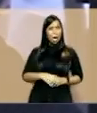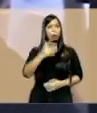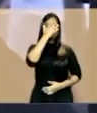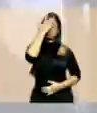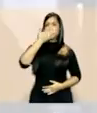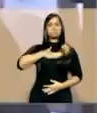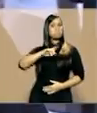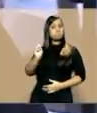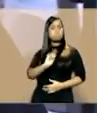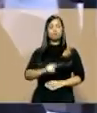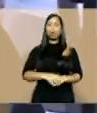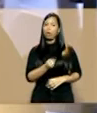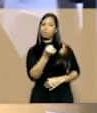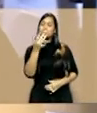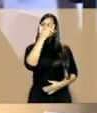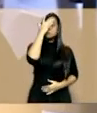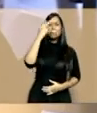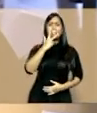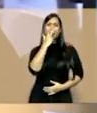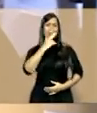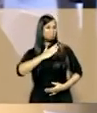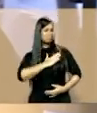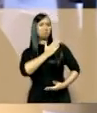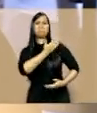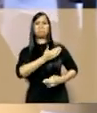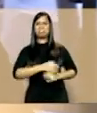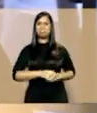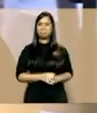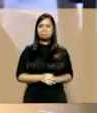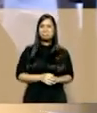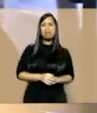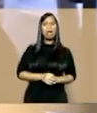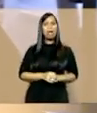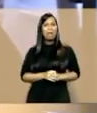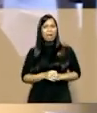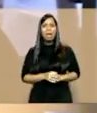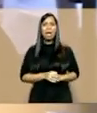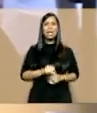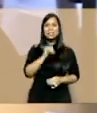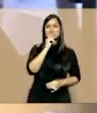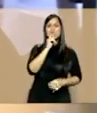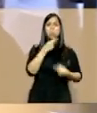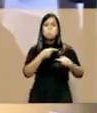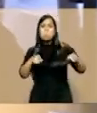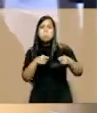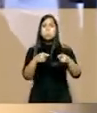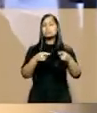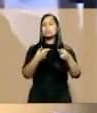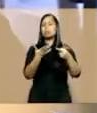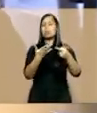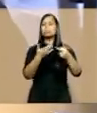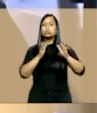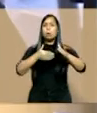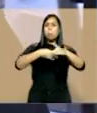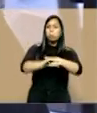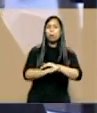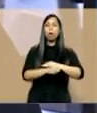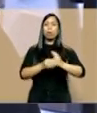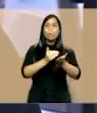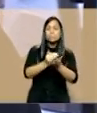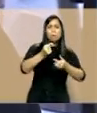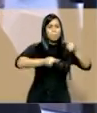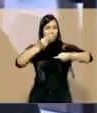que não gostou. Tem algumas pessoas que são meio preconceituosas, depende de que você escuta, que não é tão padrão, né? E começou a